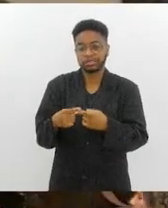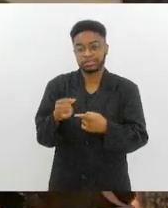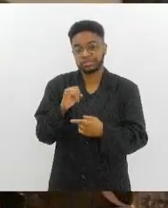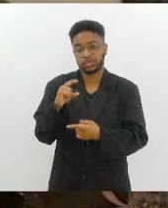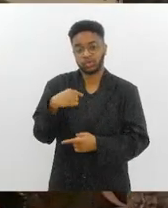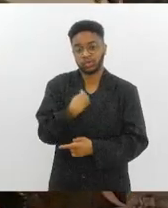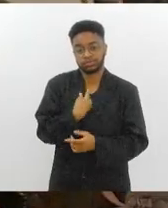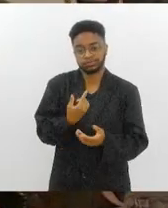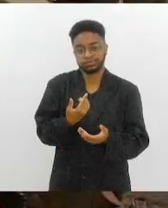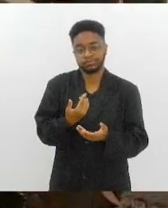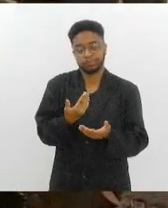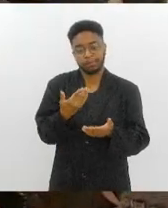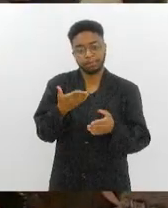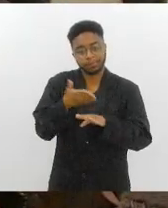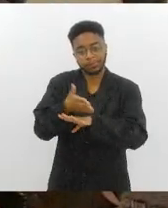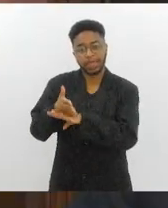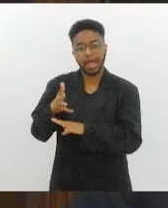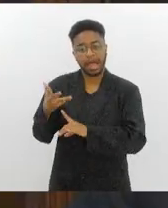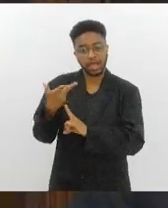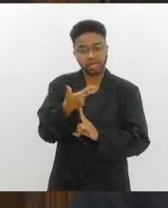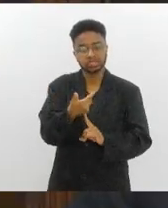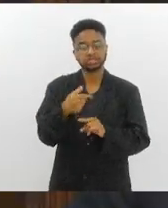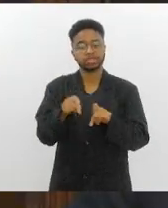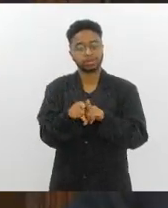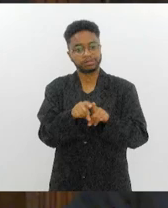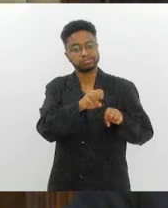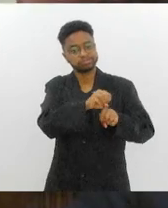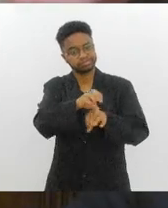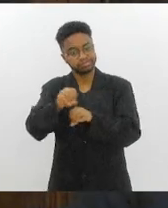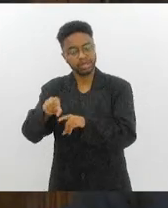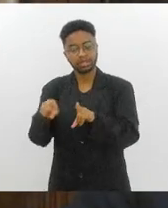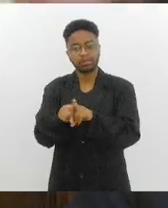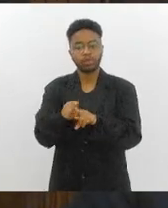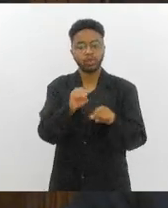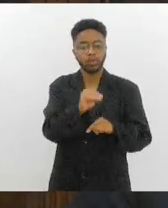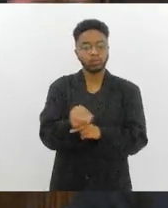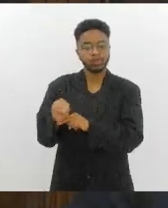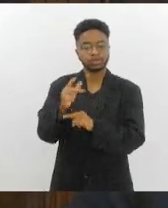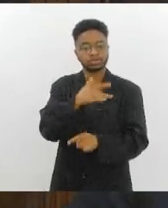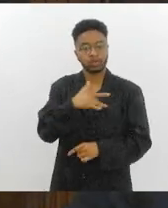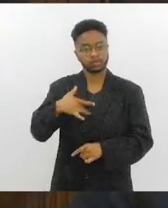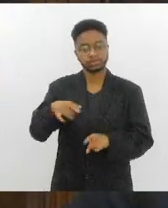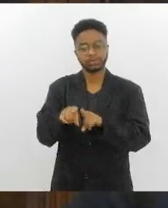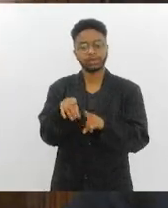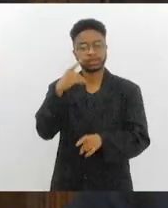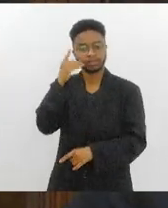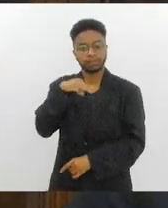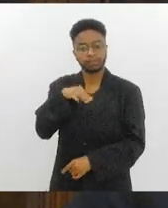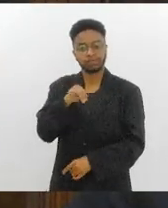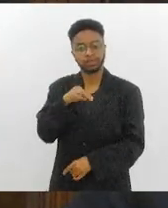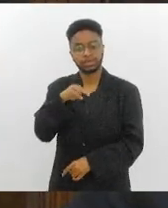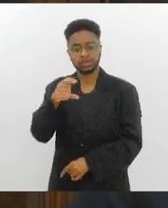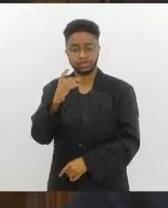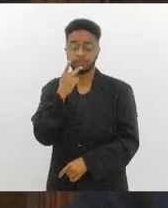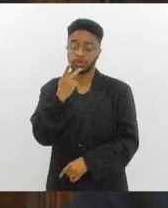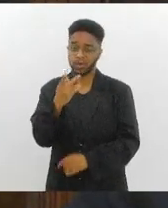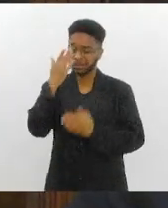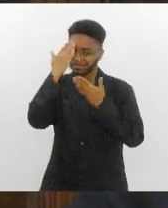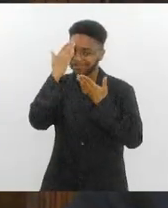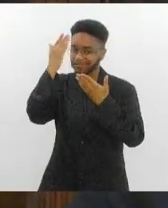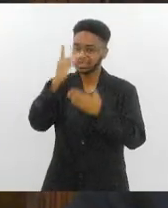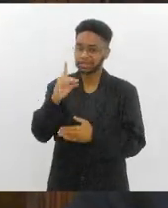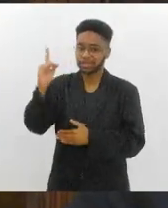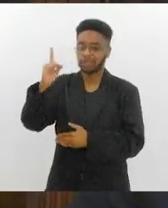gente também cuida da saúde, né? Deputado Carlos Mink citou isso, né? Graças a Deus, a gente tinha